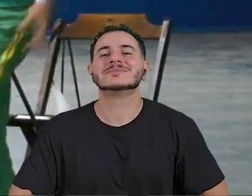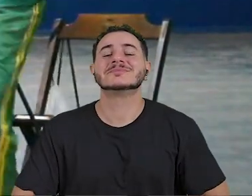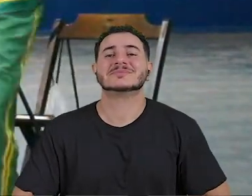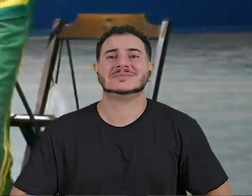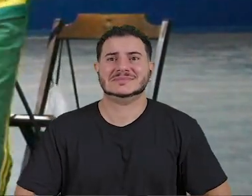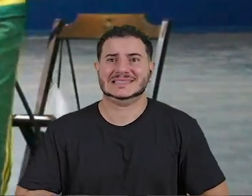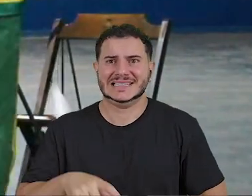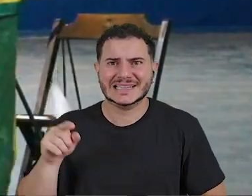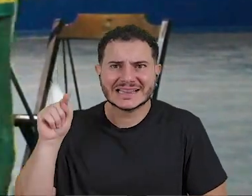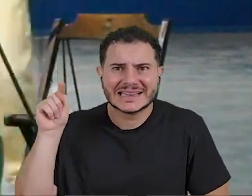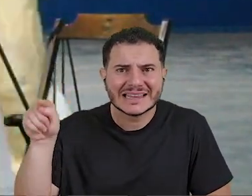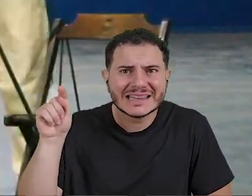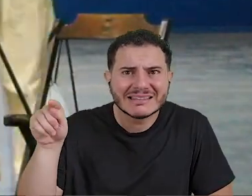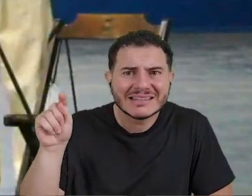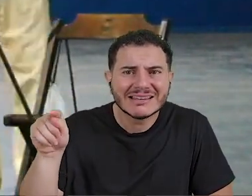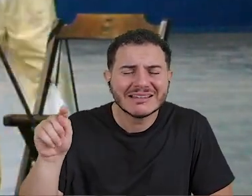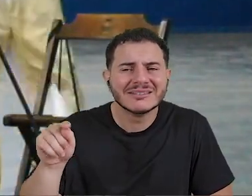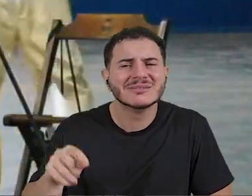Cara,